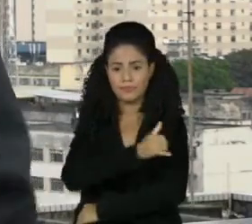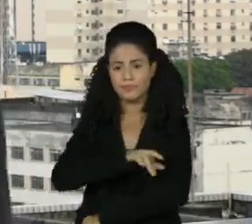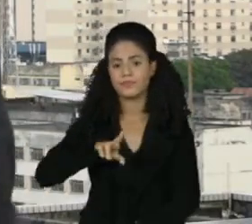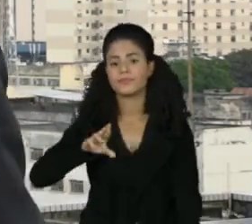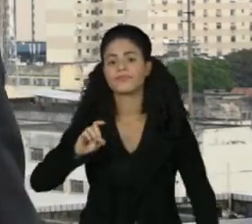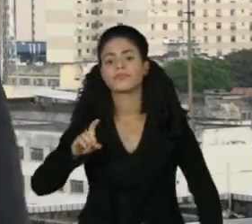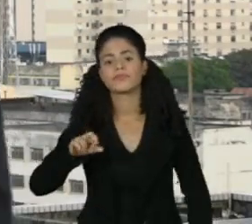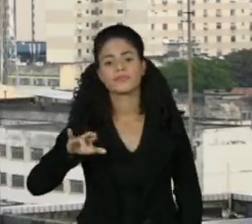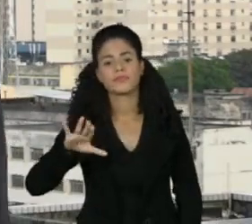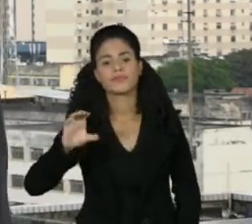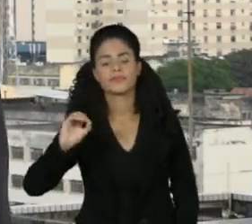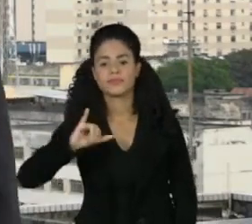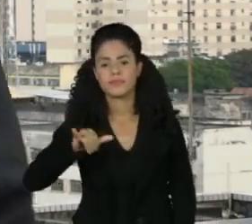Rodrigo Gomes para o jornal da